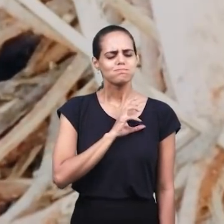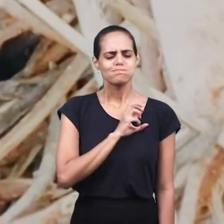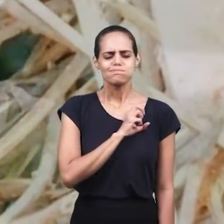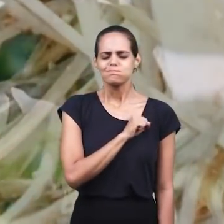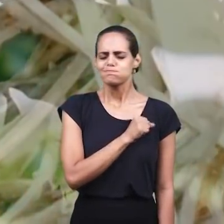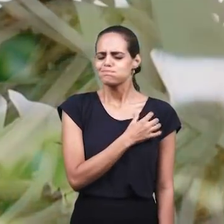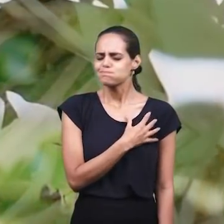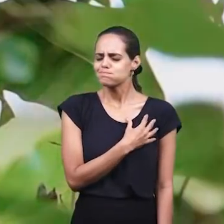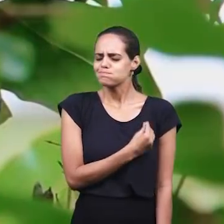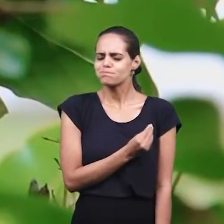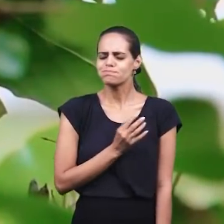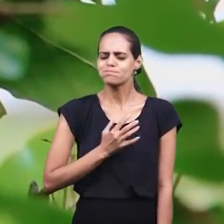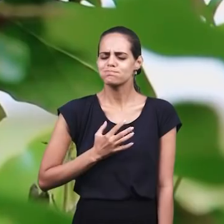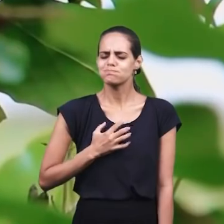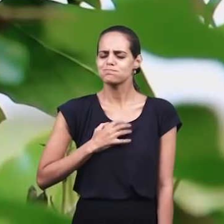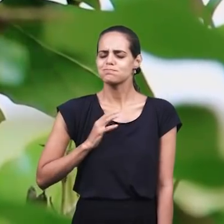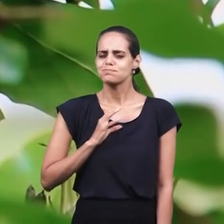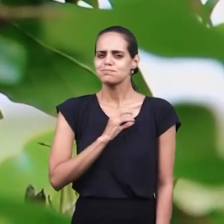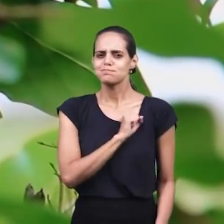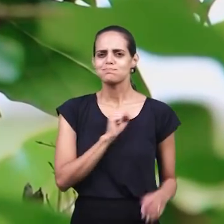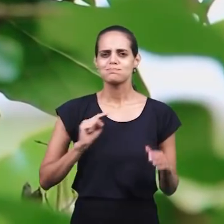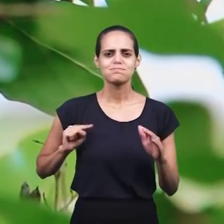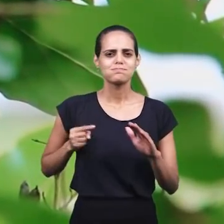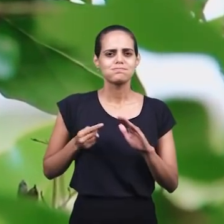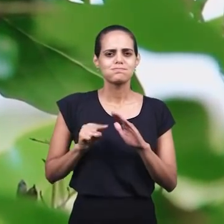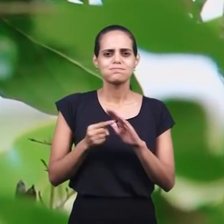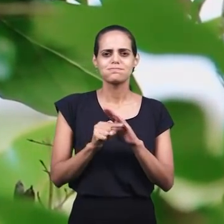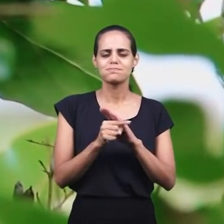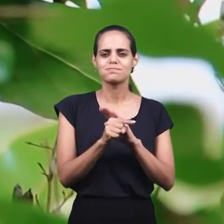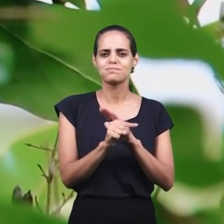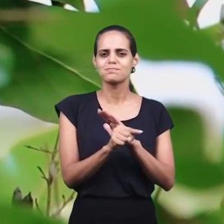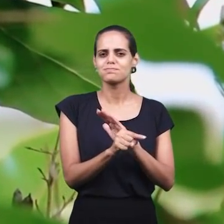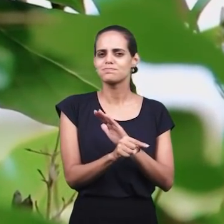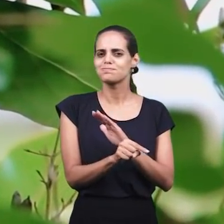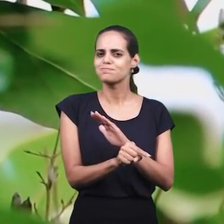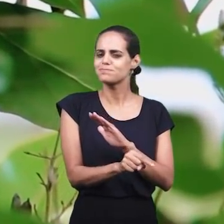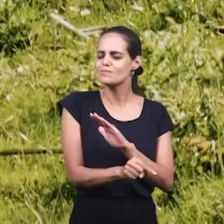por ti, ó Filho, é muito grande,